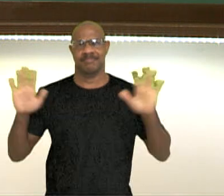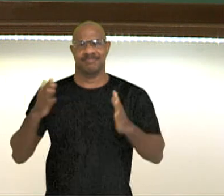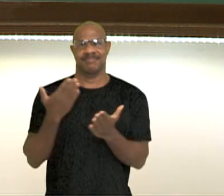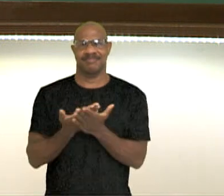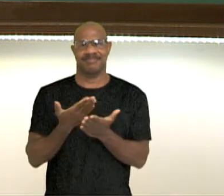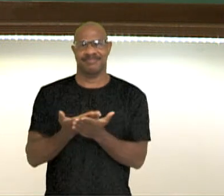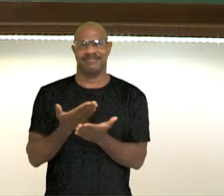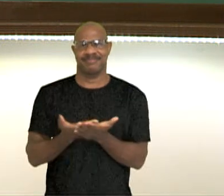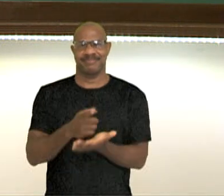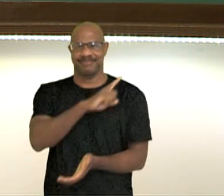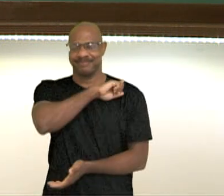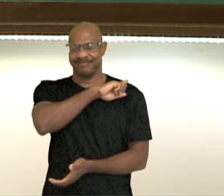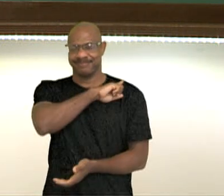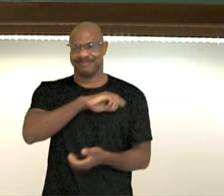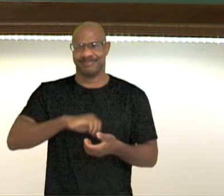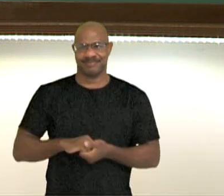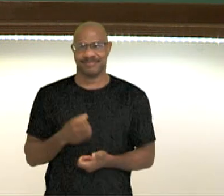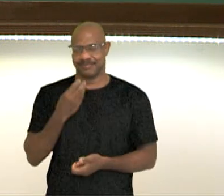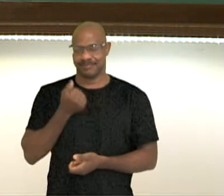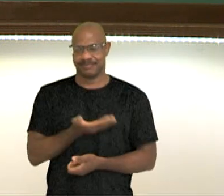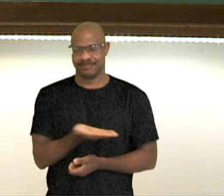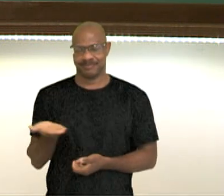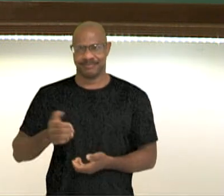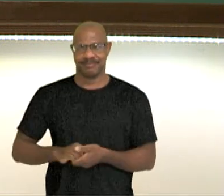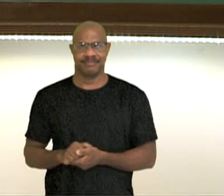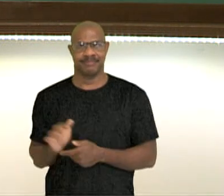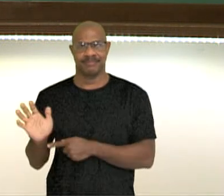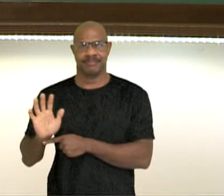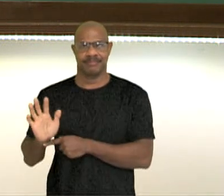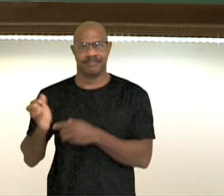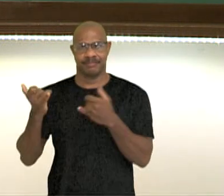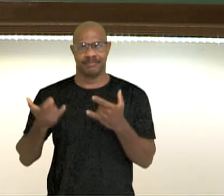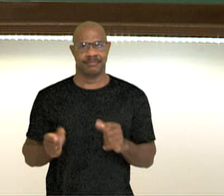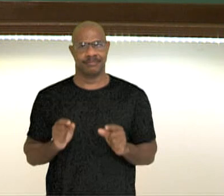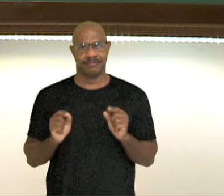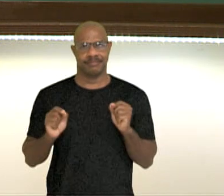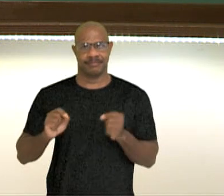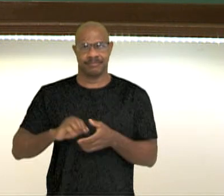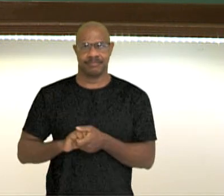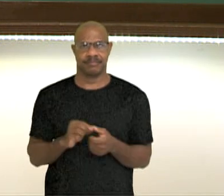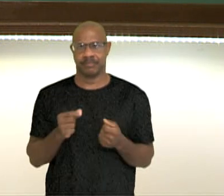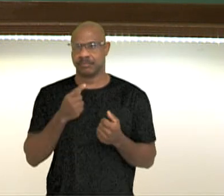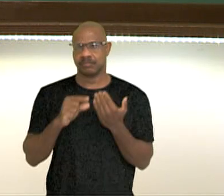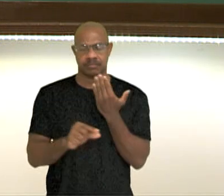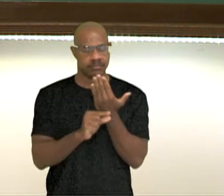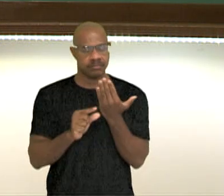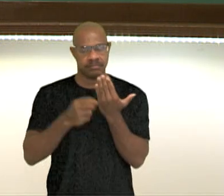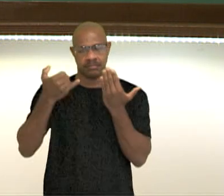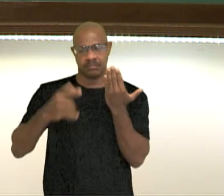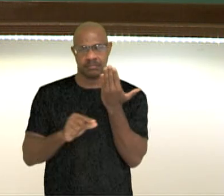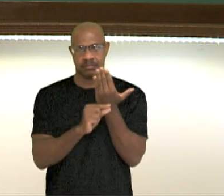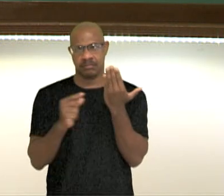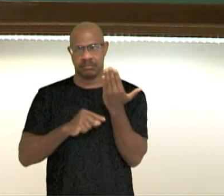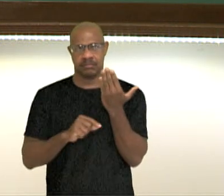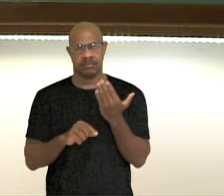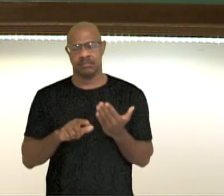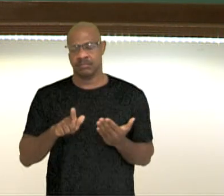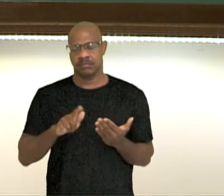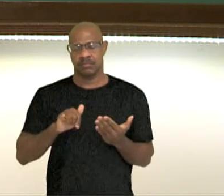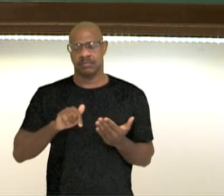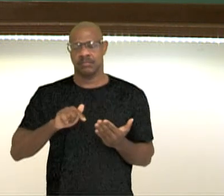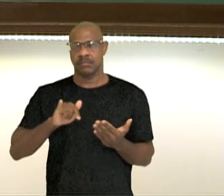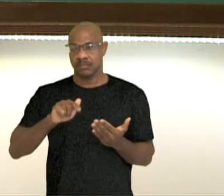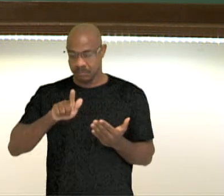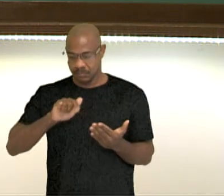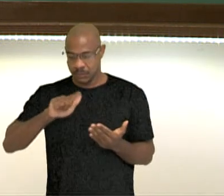Olá, estudantes da primeira série, tudo bem com vocês? Nesse vídeo nós vamos falar sobre o autor Gil Vicente e também o Alto da